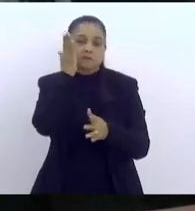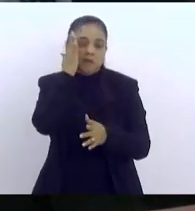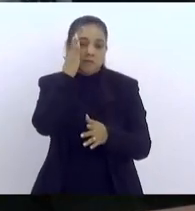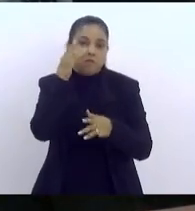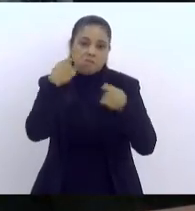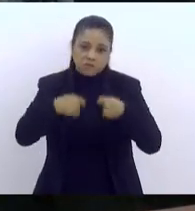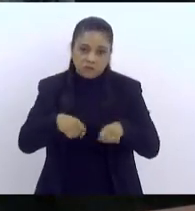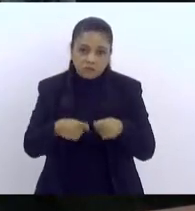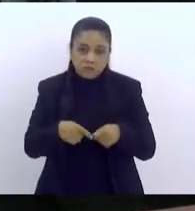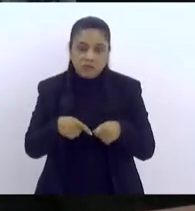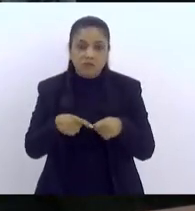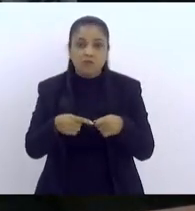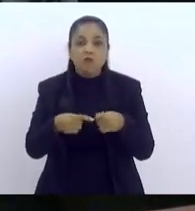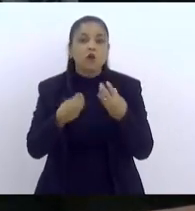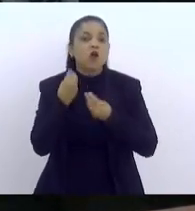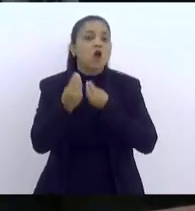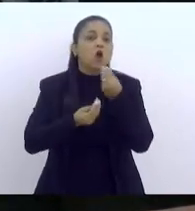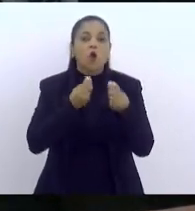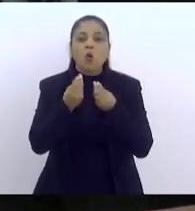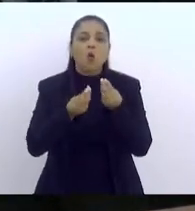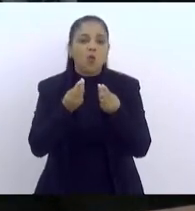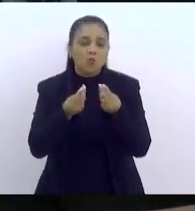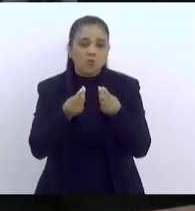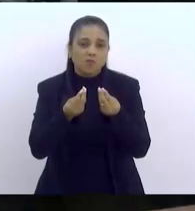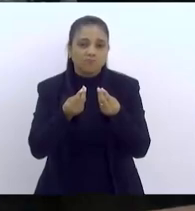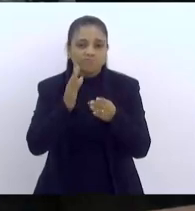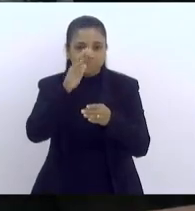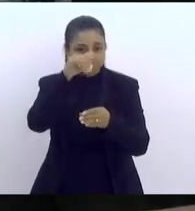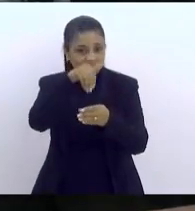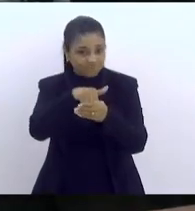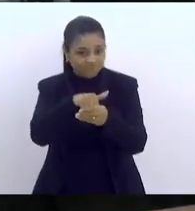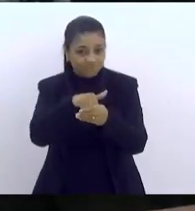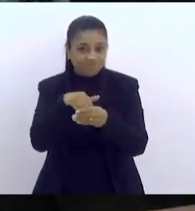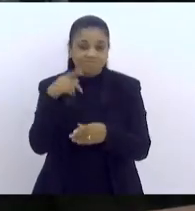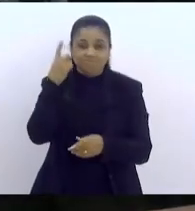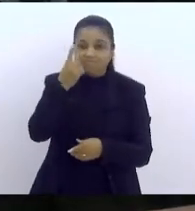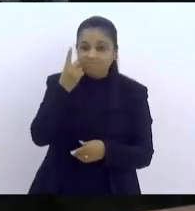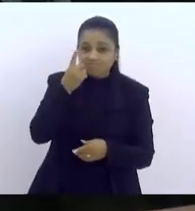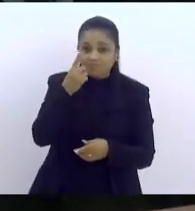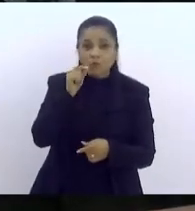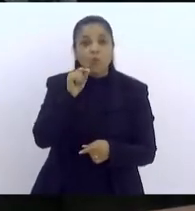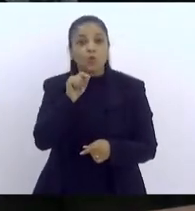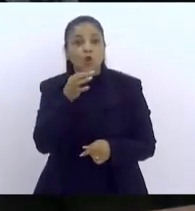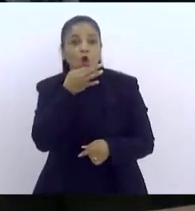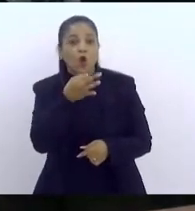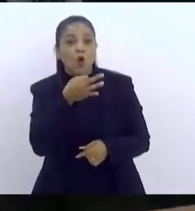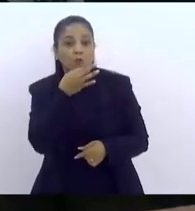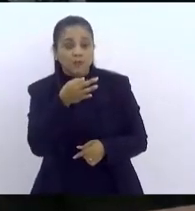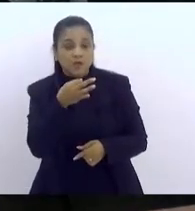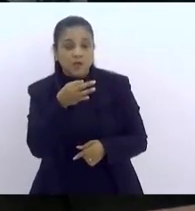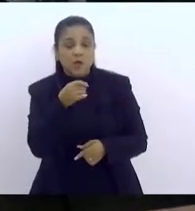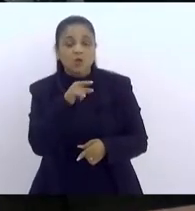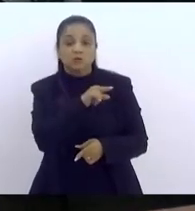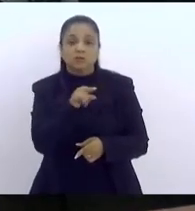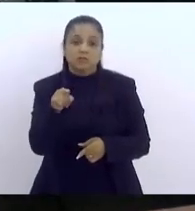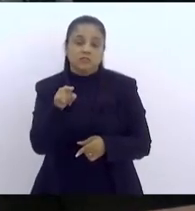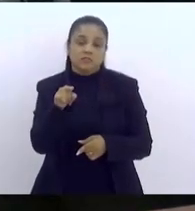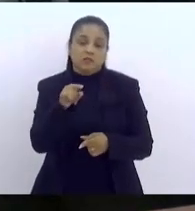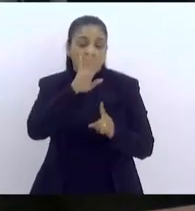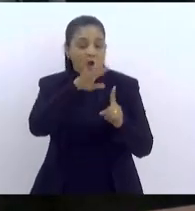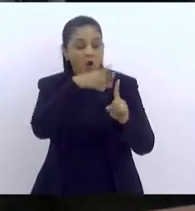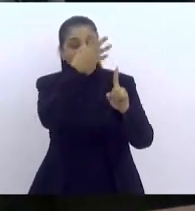a quantas anda, como votam os deputados e o que eles acham desse tipo de